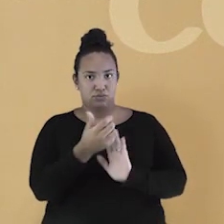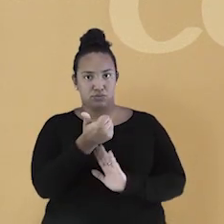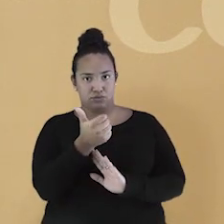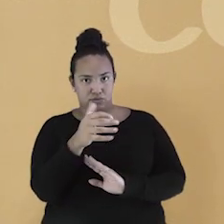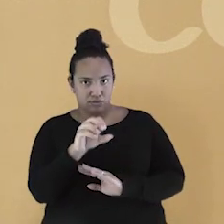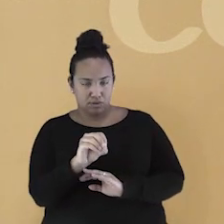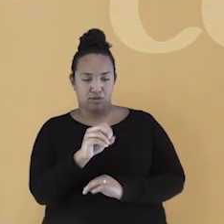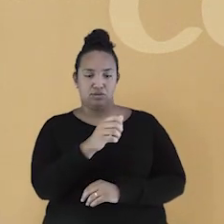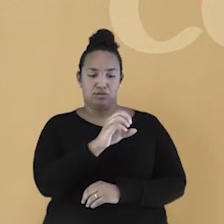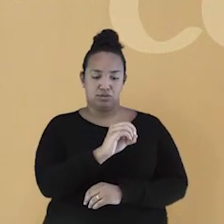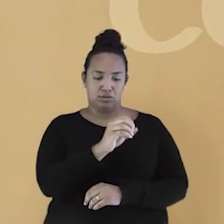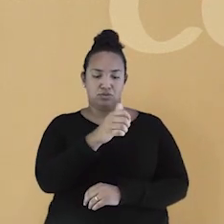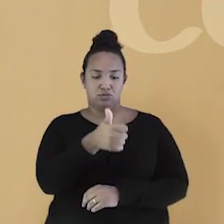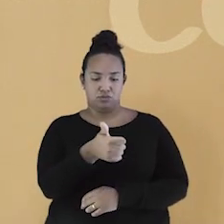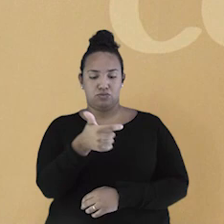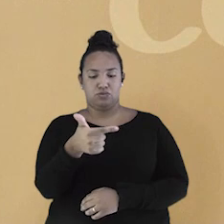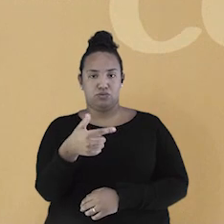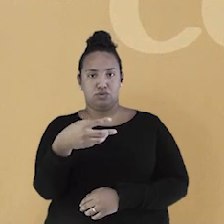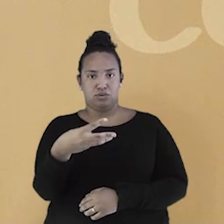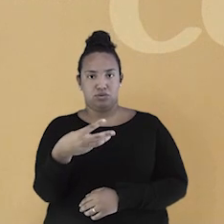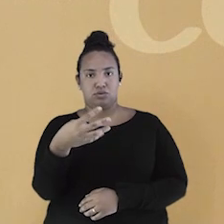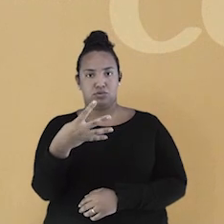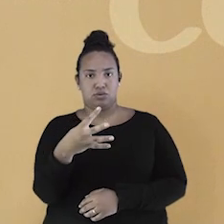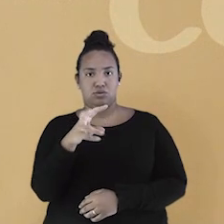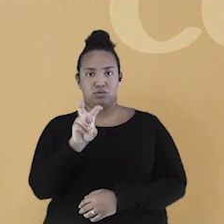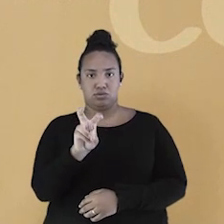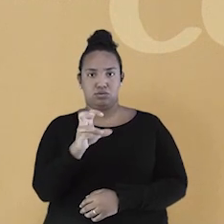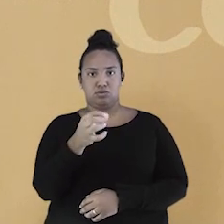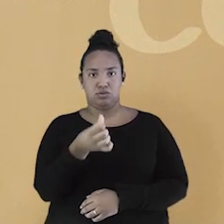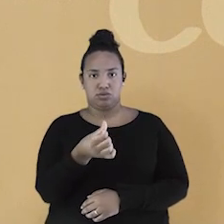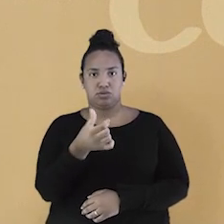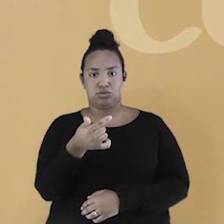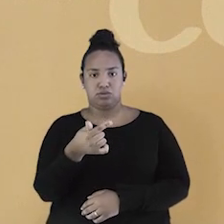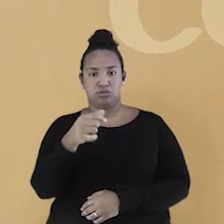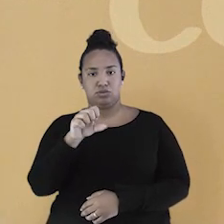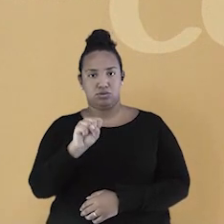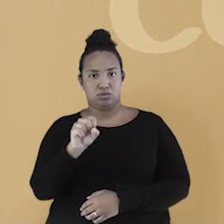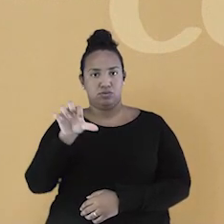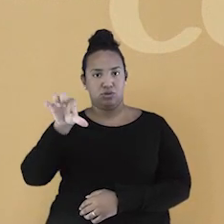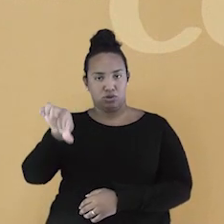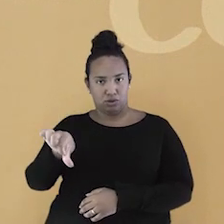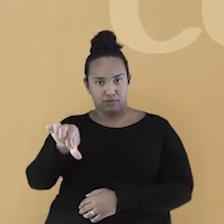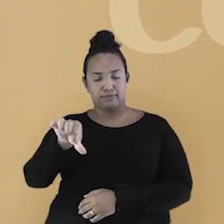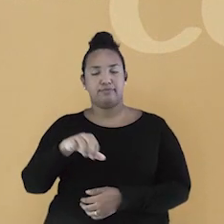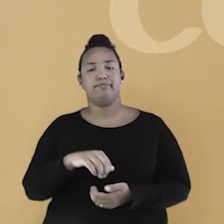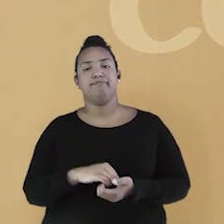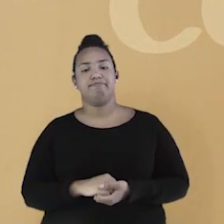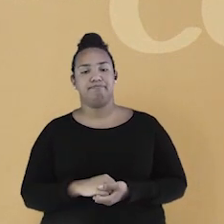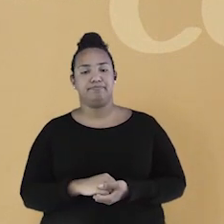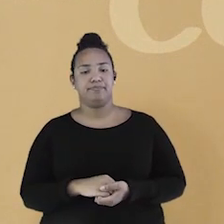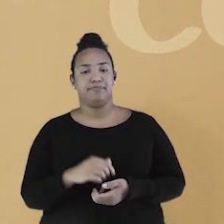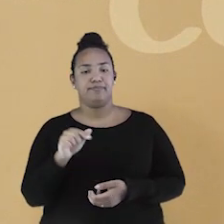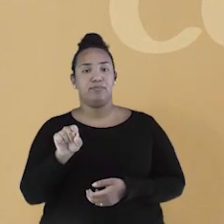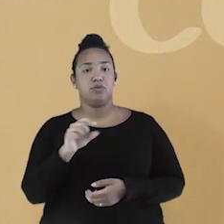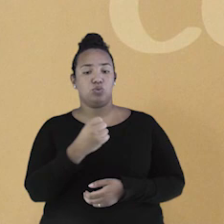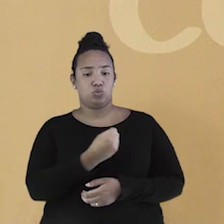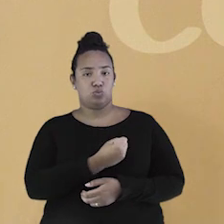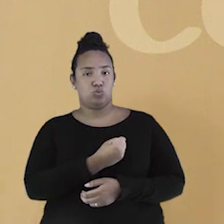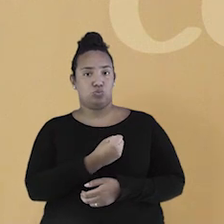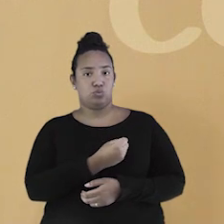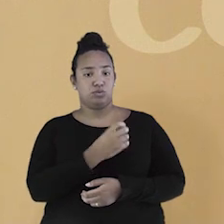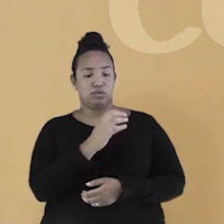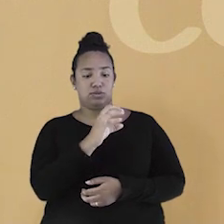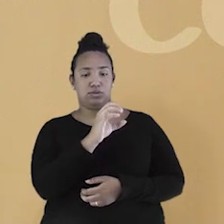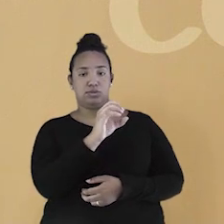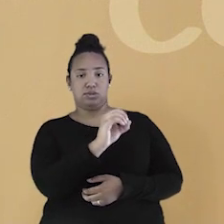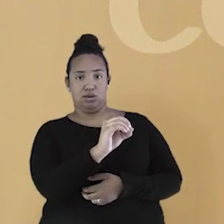1, 2, 3, 4, 5, 6, 7, 8, 9. Ele utiliza o número 0 para